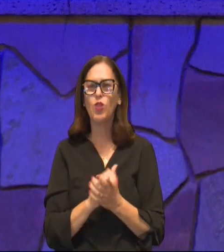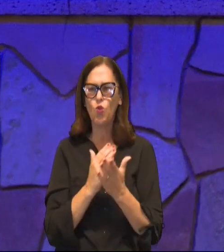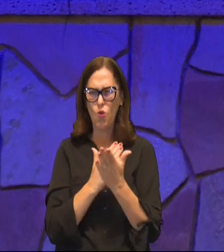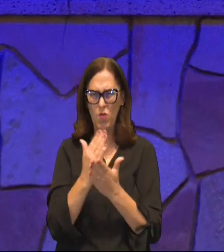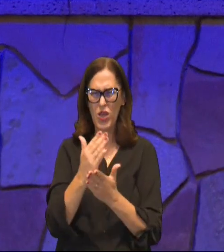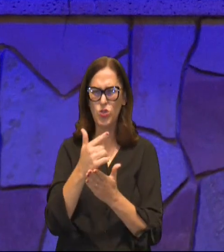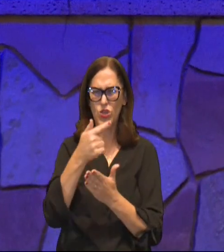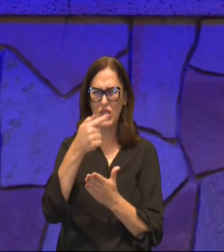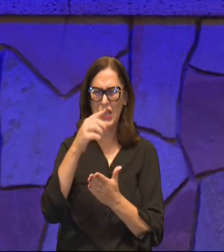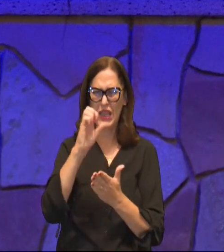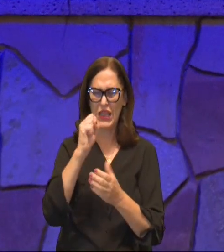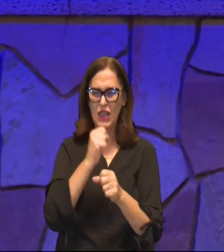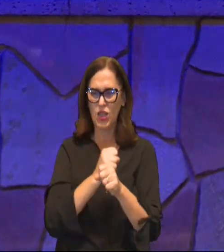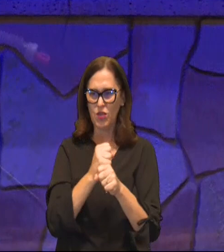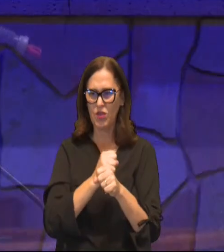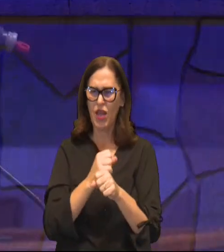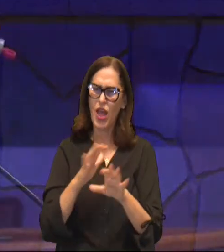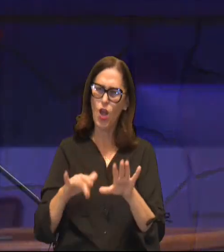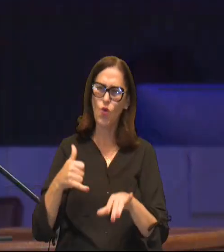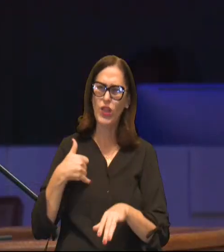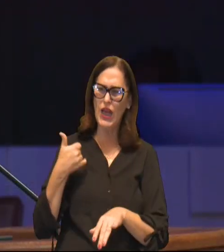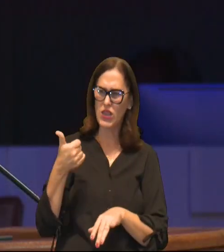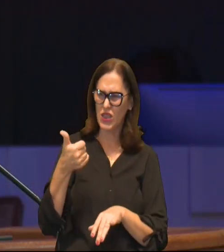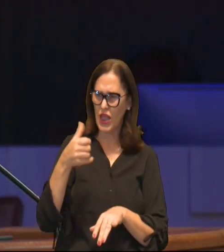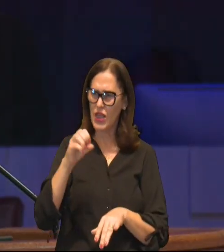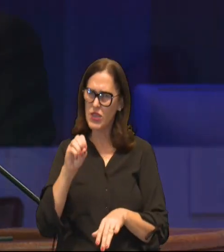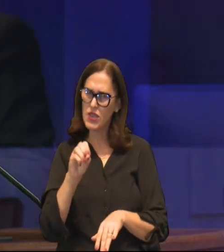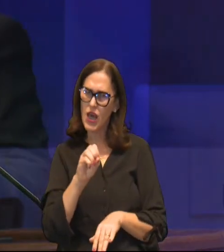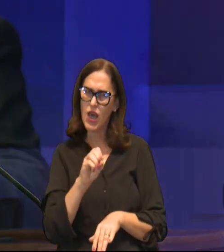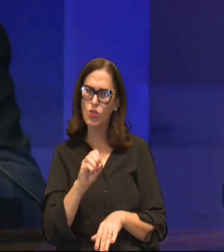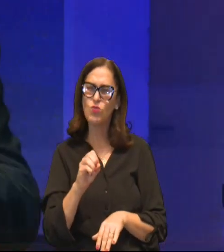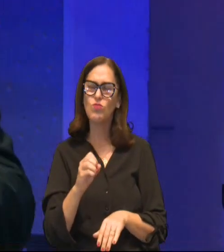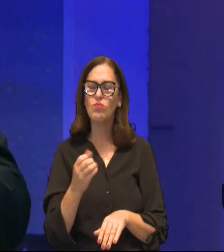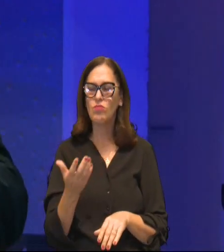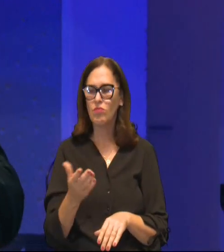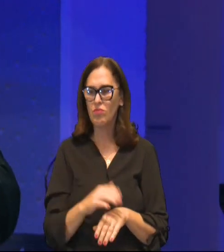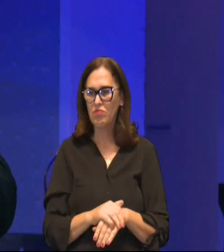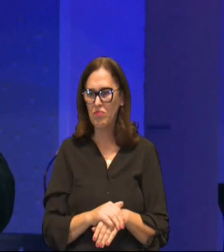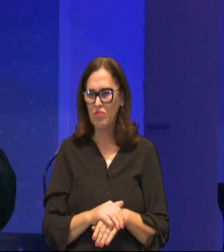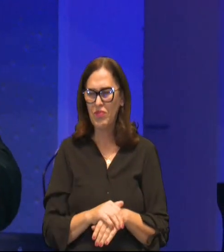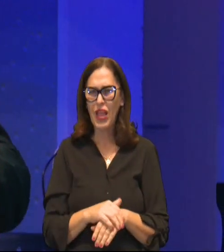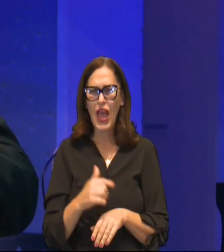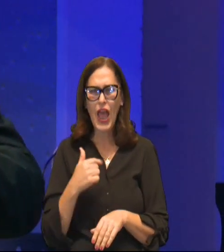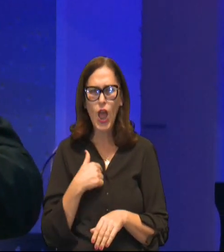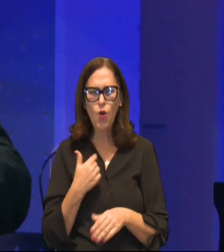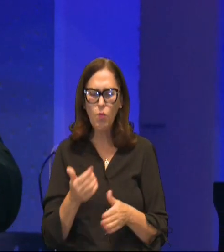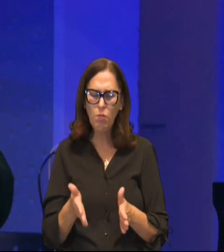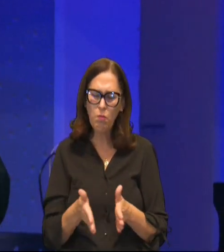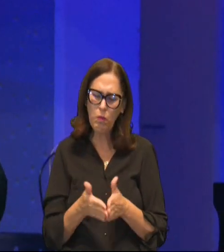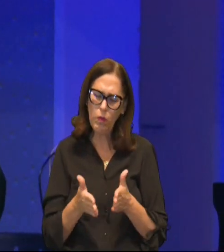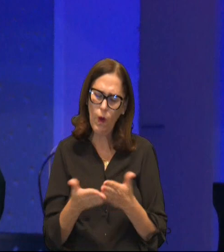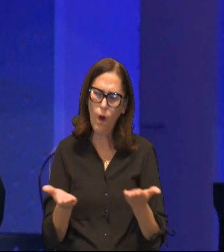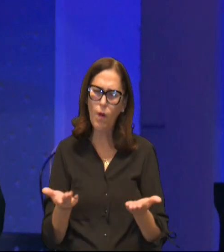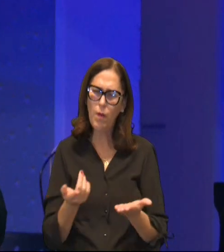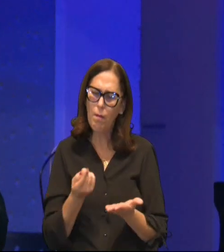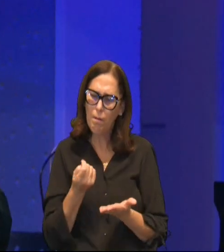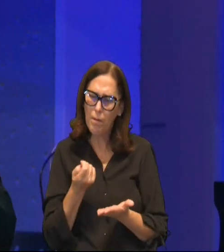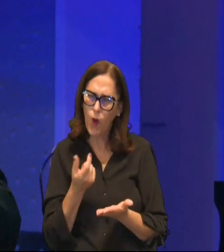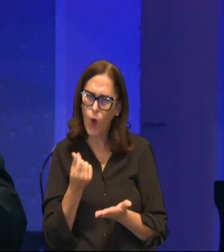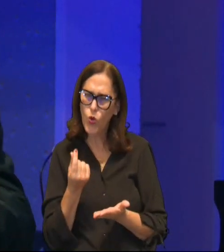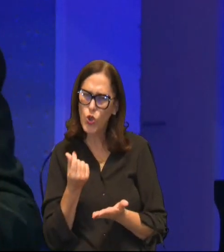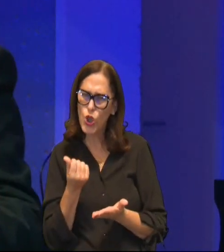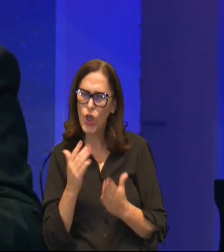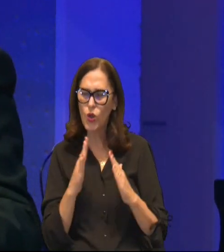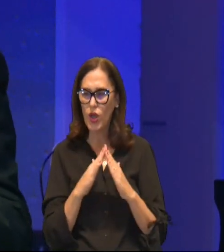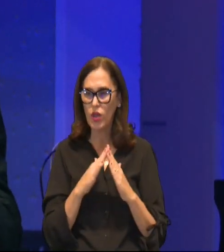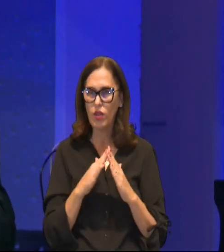70, e eu com os meus 10 anos, recurso muito pequeno, queridos, recurso escasso em casa,